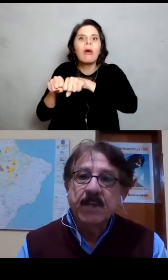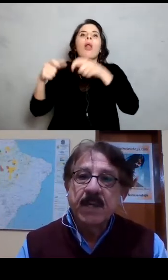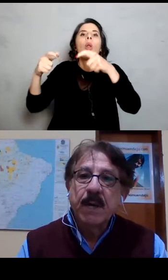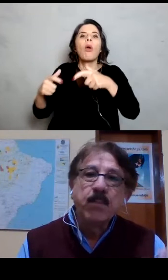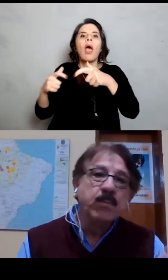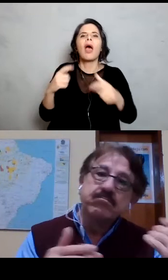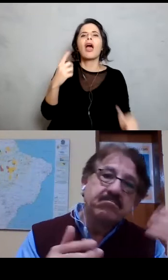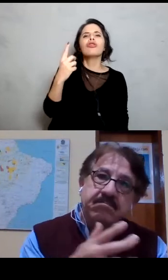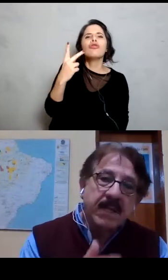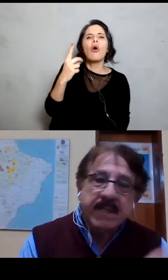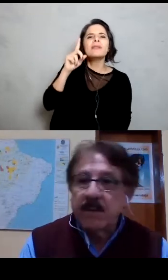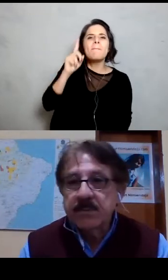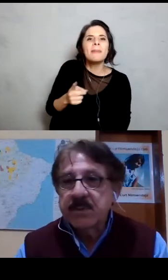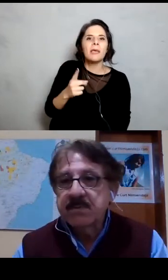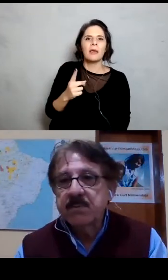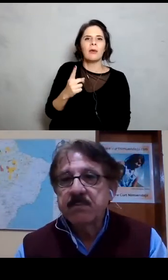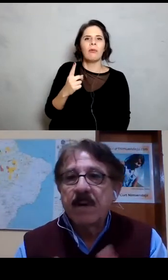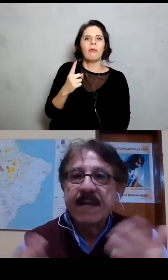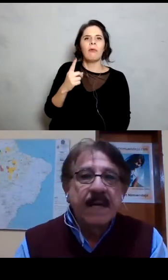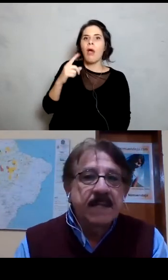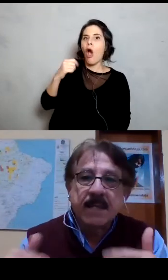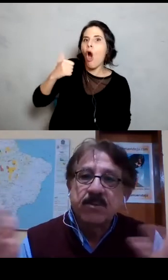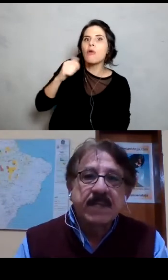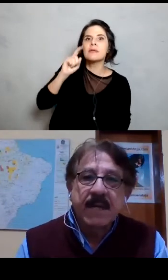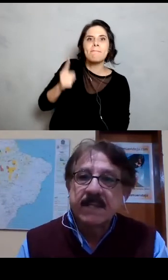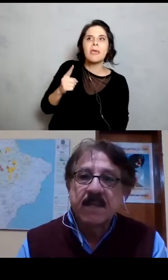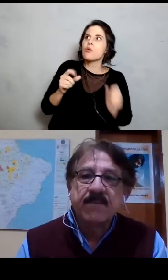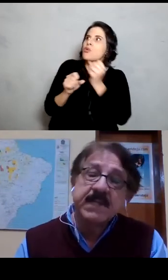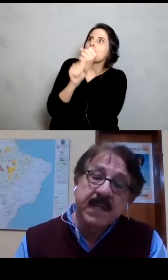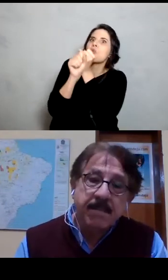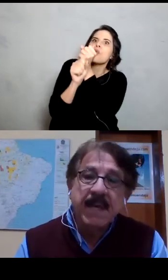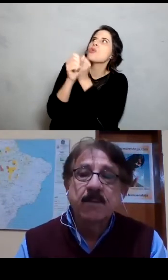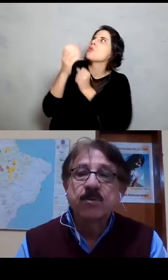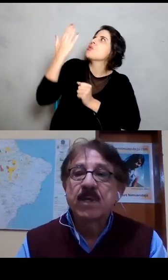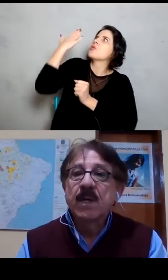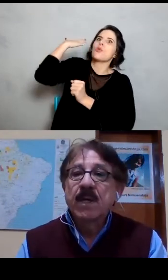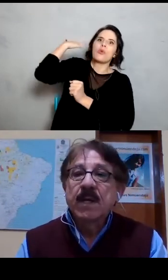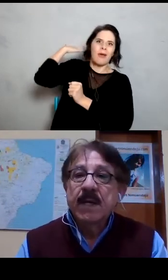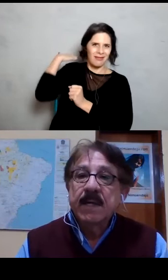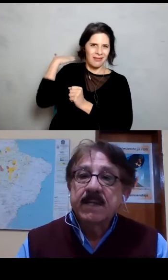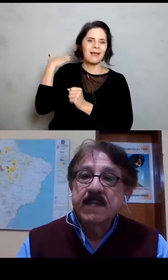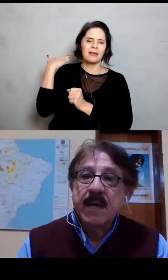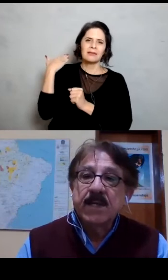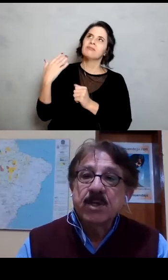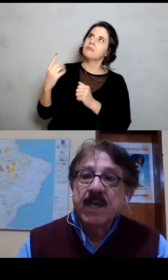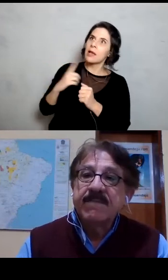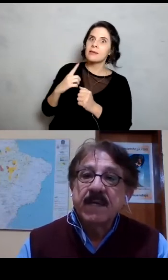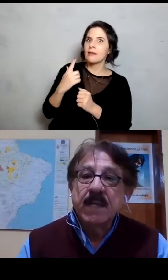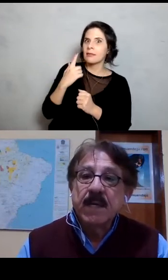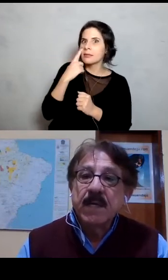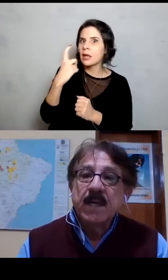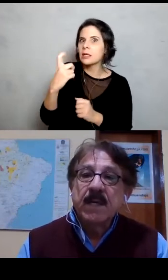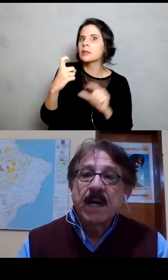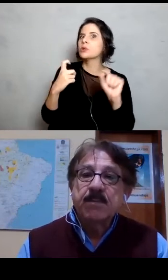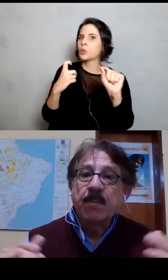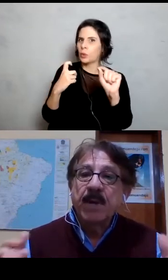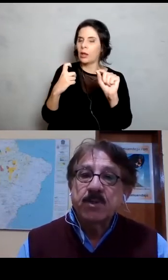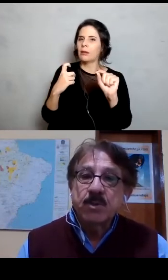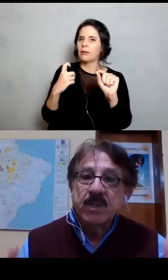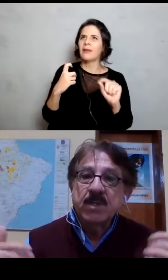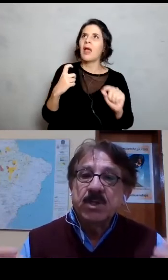interessante porque até uns 40 anos atrás, talvez até menos, se acreditava que